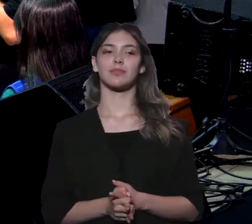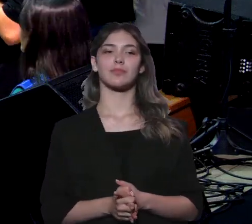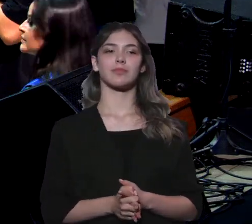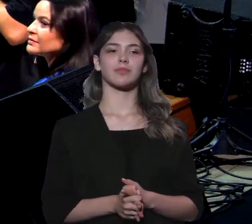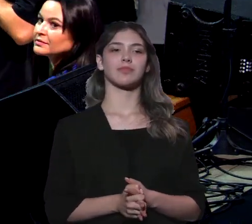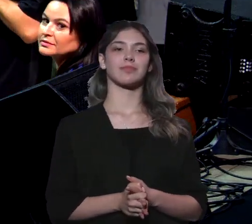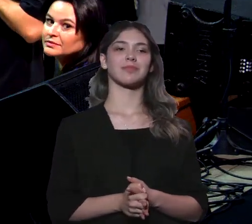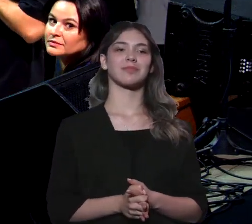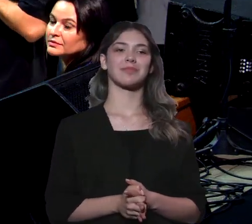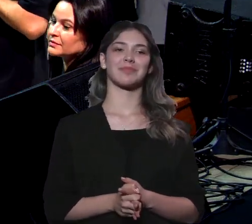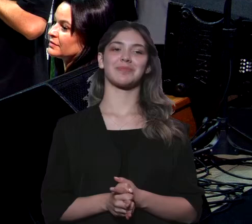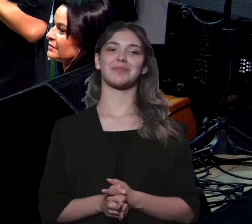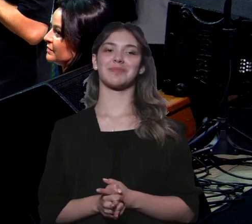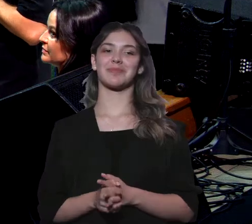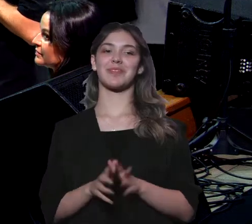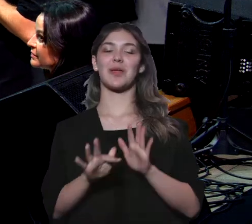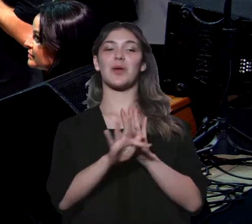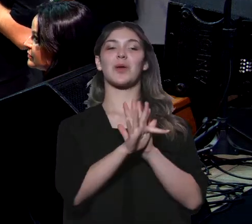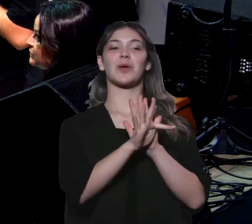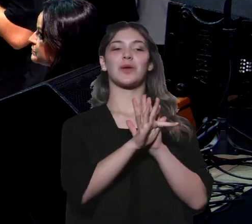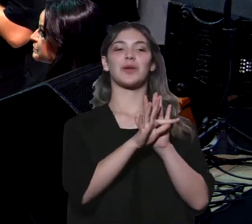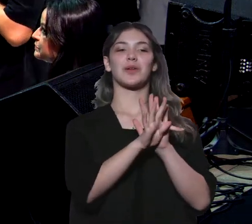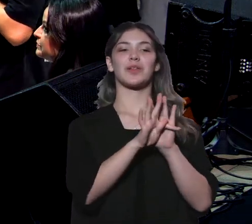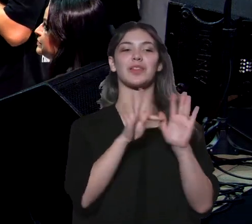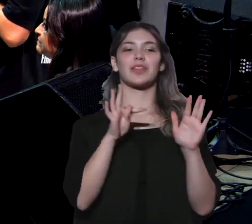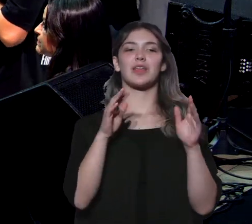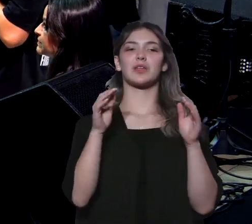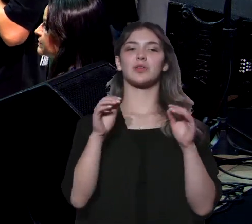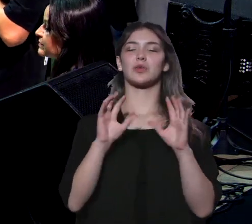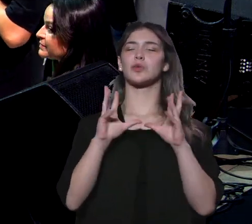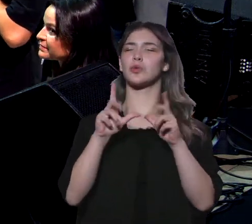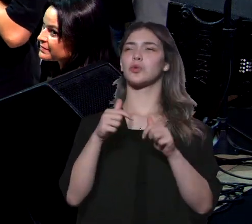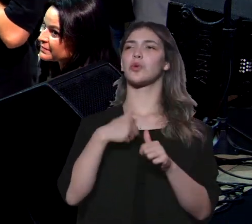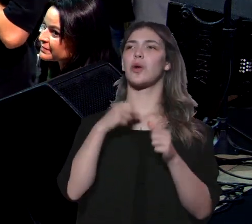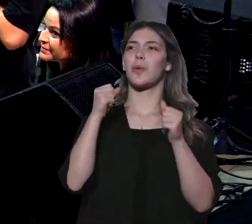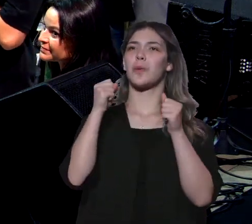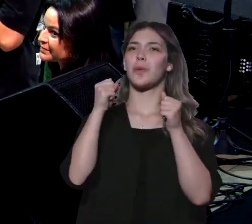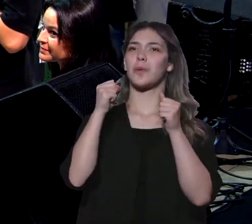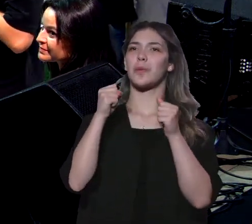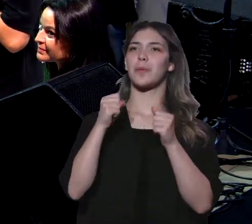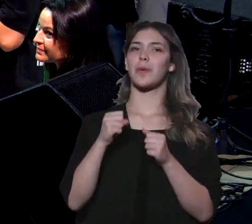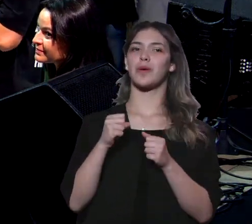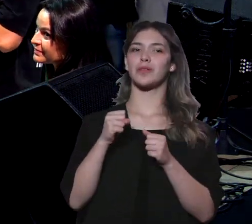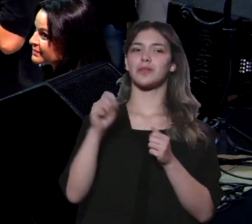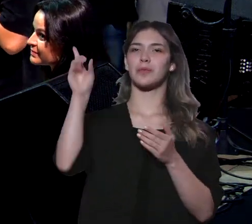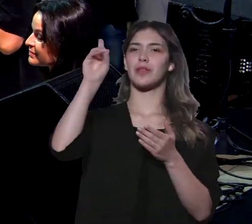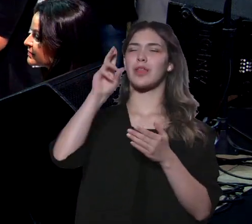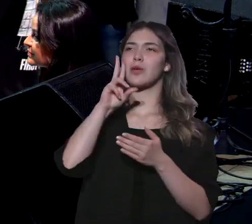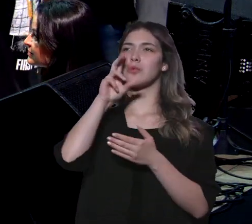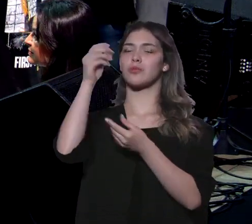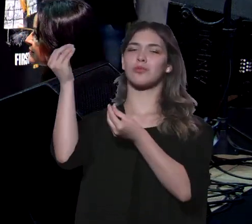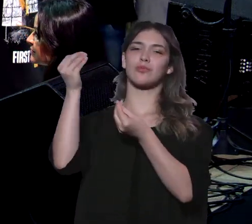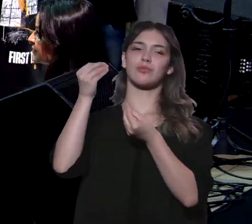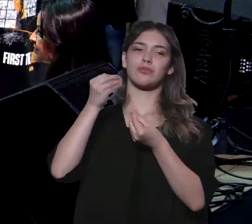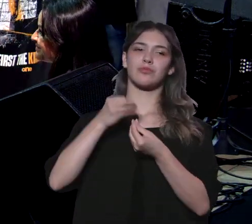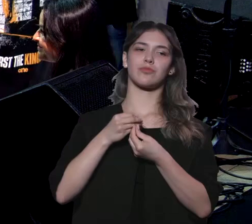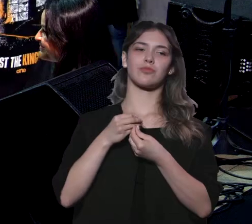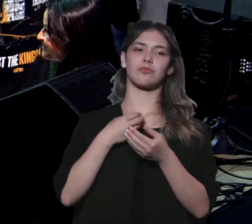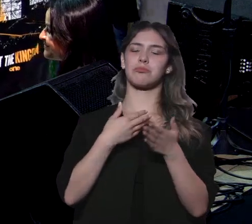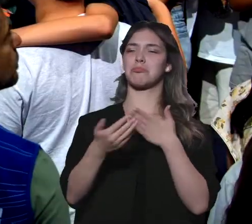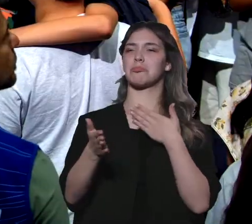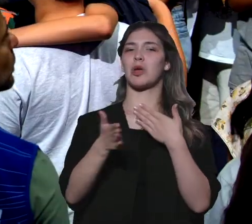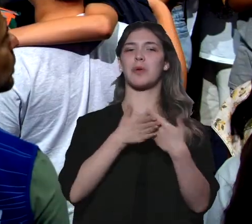caminhão: tudo posso naquele que me fortalece. Eu posso viver qualquer tempo, tempo bom, tempo ruim,